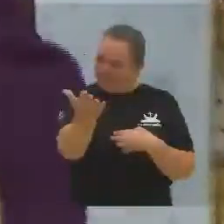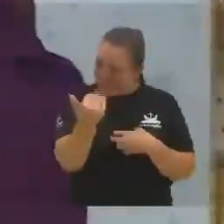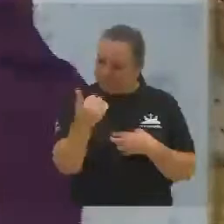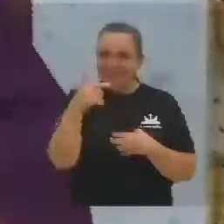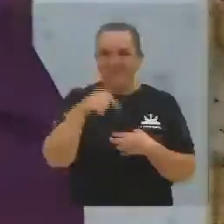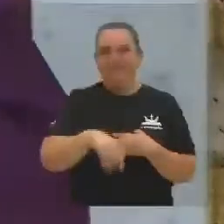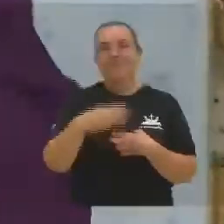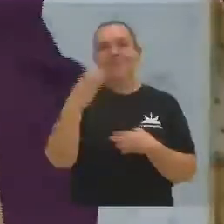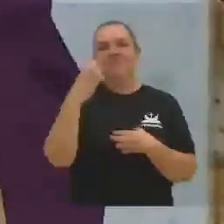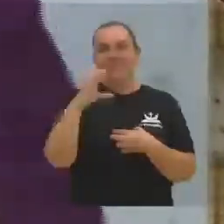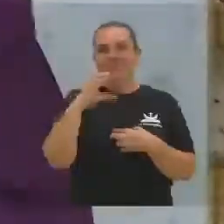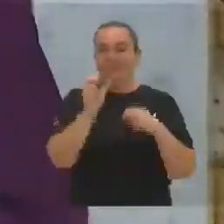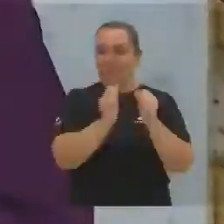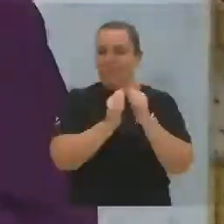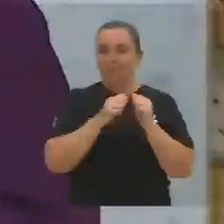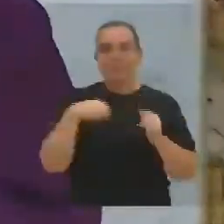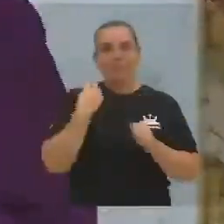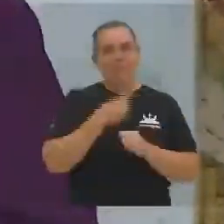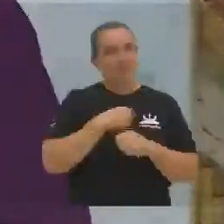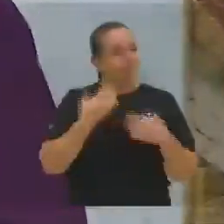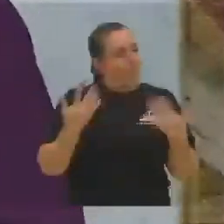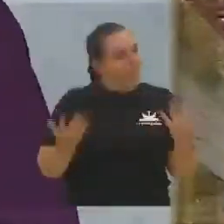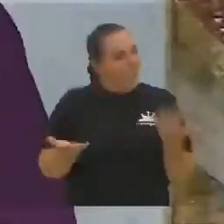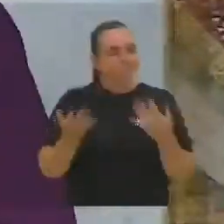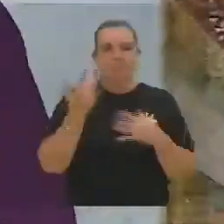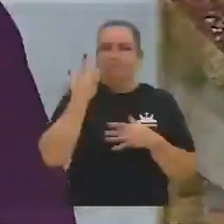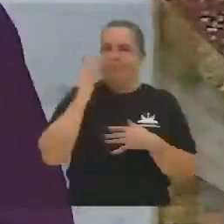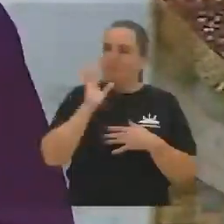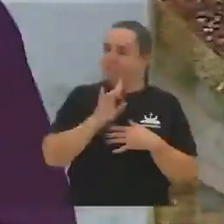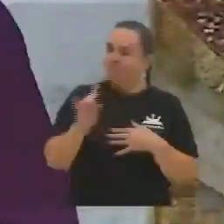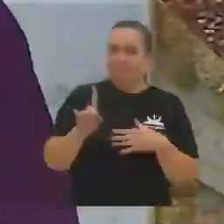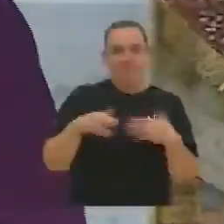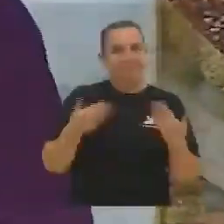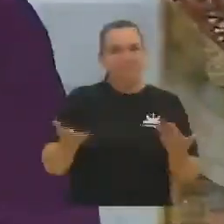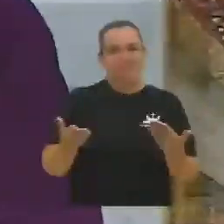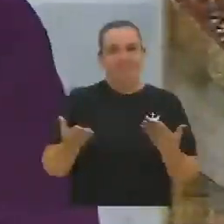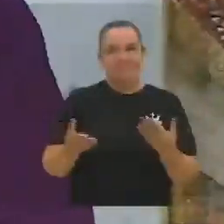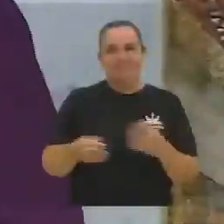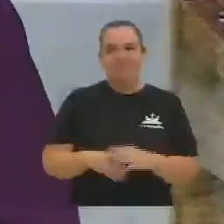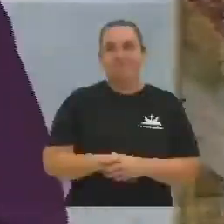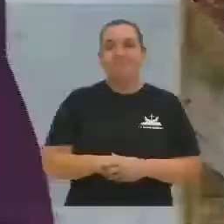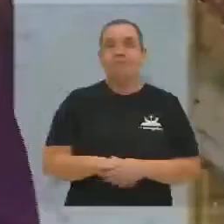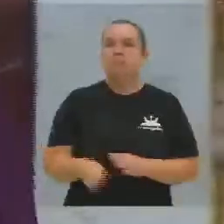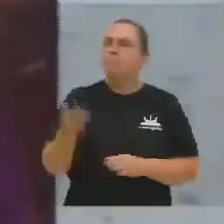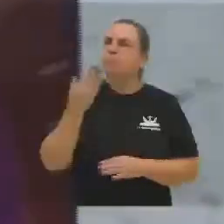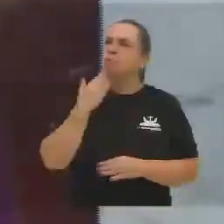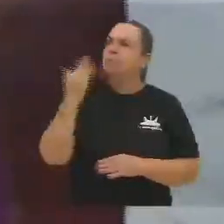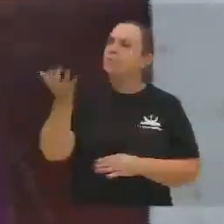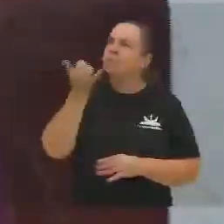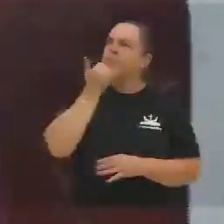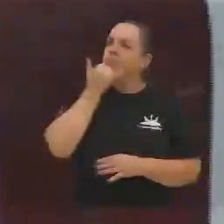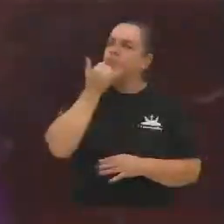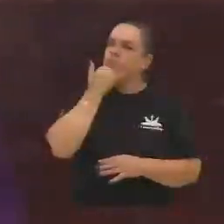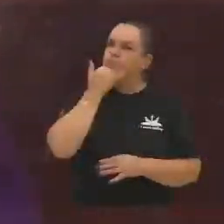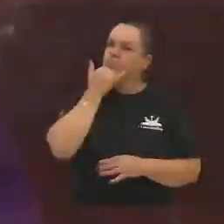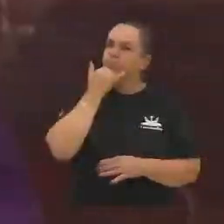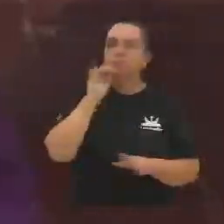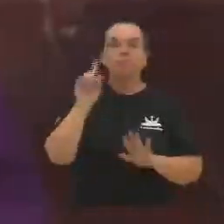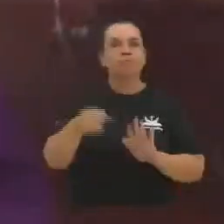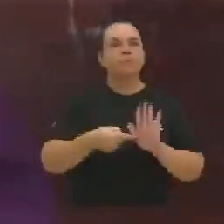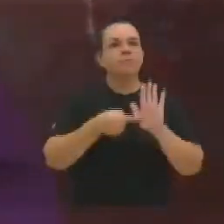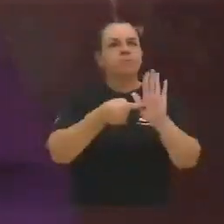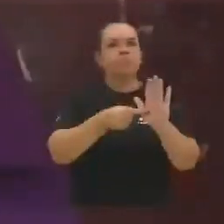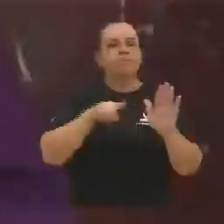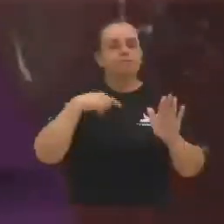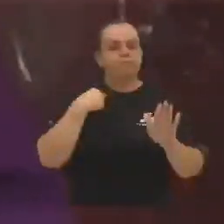em Curitiba um dia também. Cantemos nosso ato penitencial, manifestando a